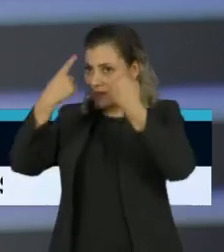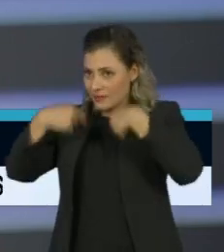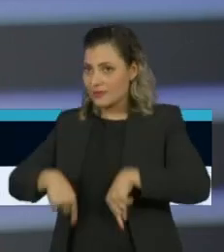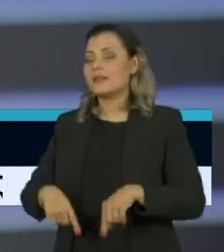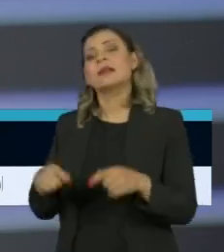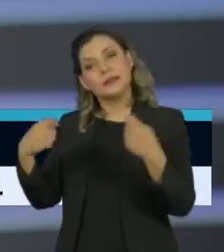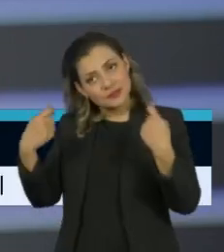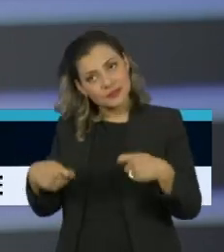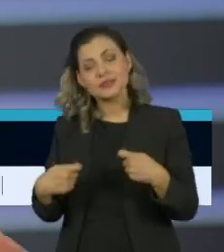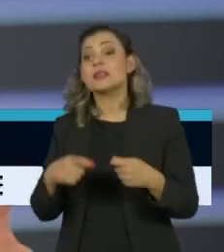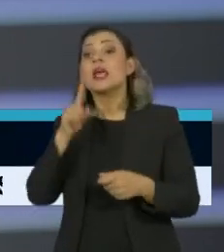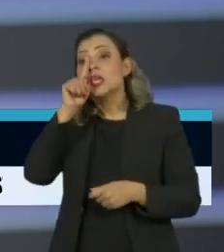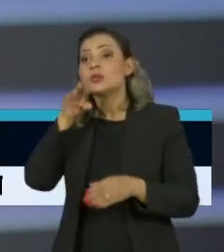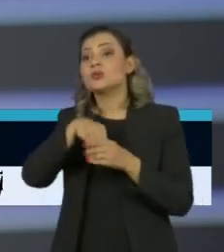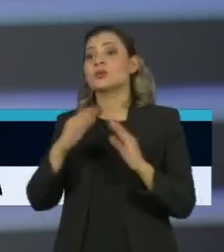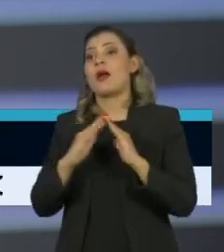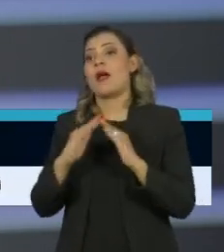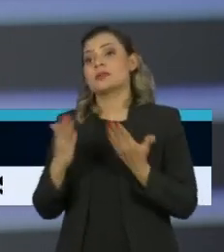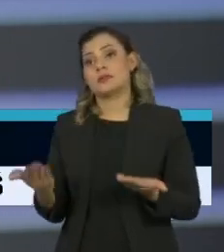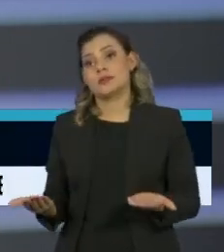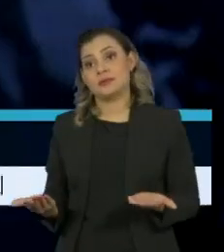coloca em risco as pessoas que estão dentro de casa ele não saíram